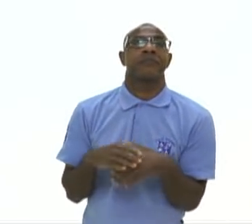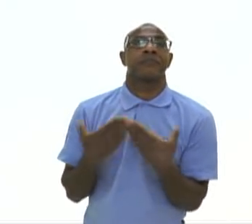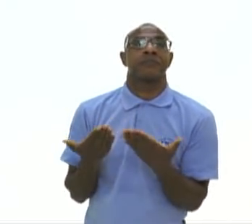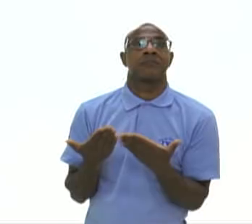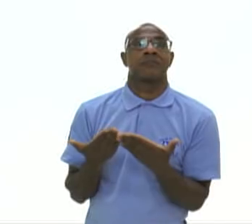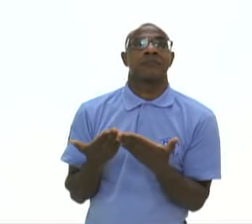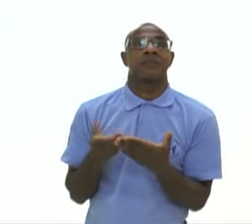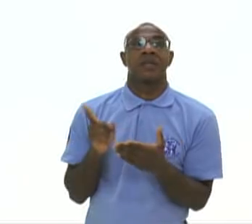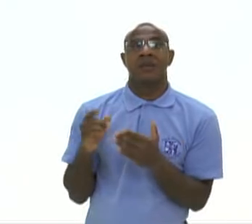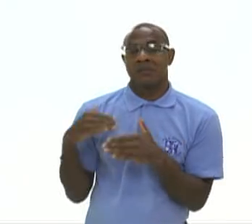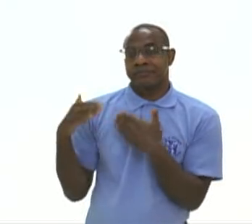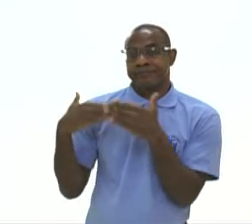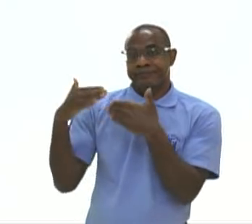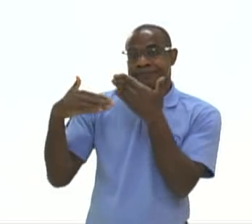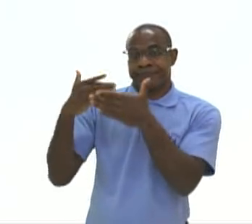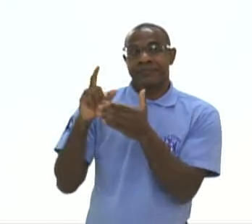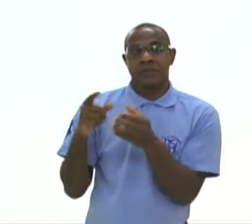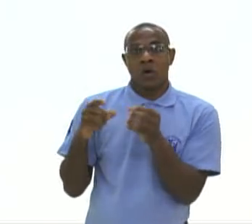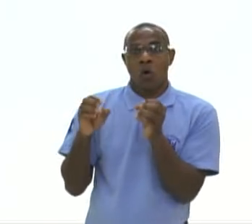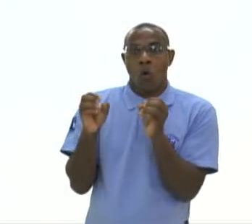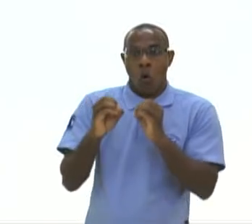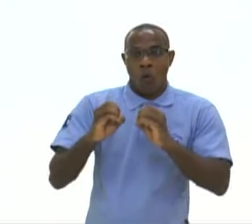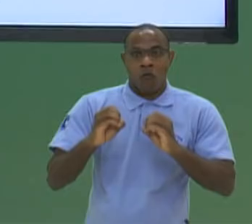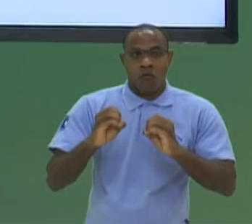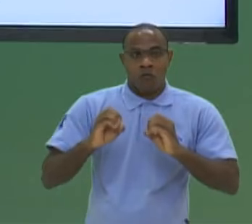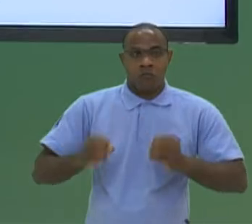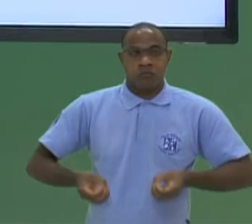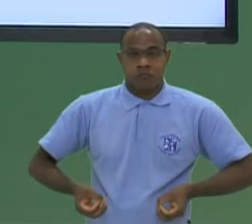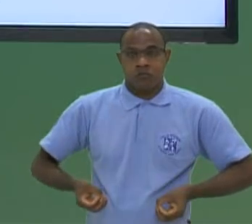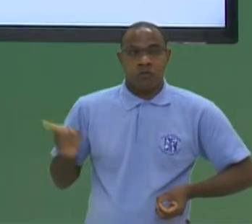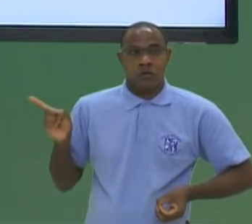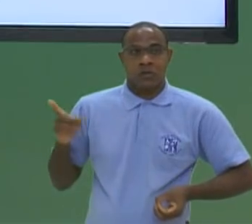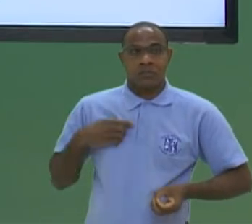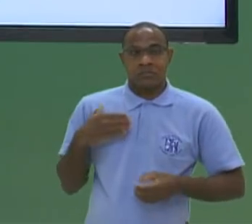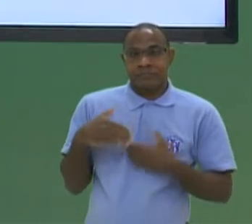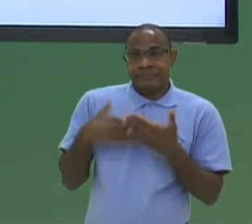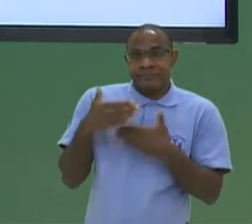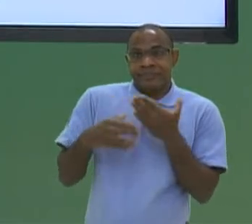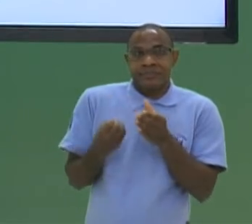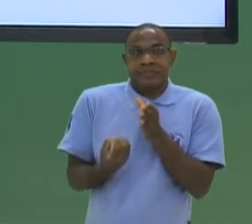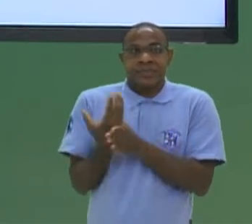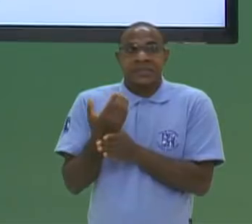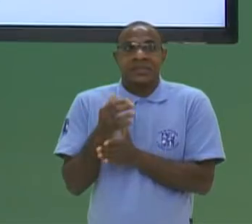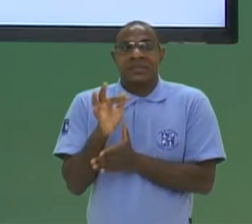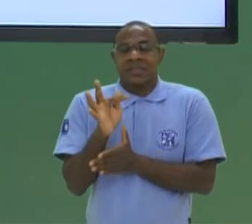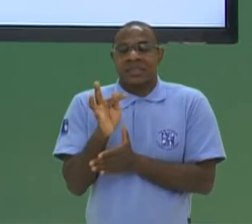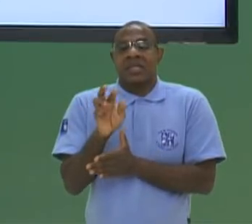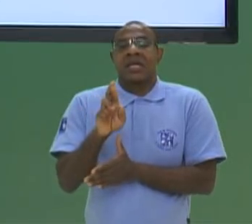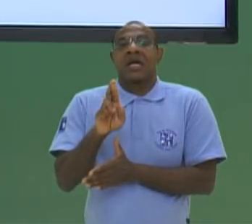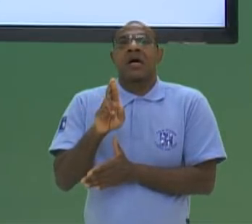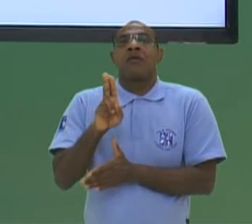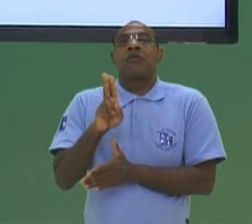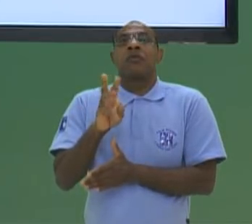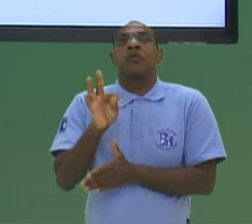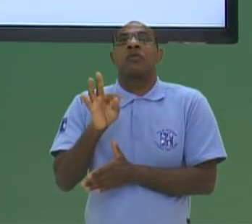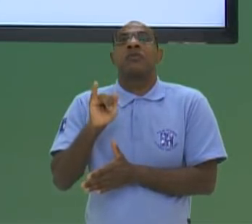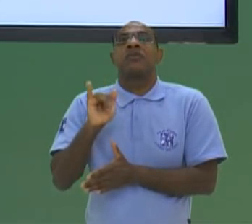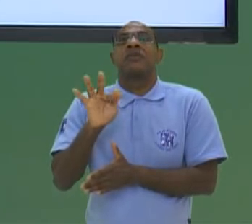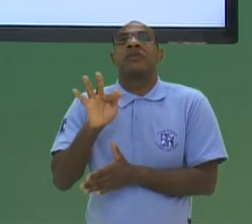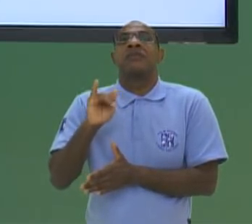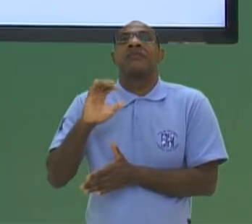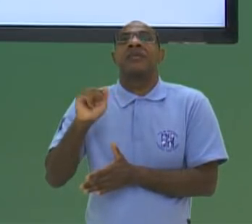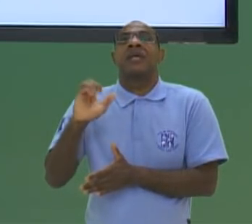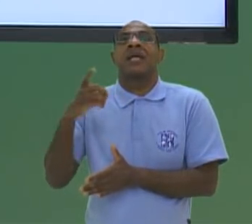Quando se desenvolve o ovário, a gente pode dizer que aconteceu o processo de frutificação. Então, primeiro teve a polinização,